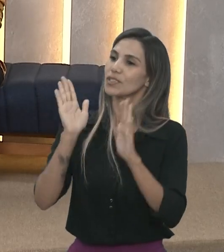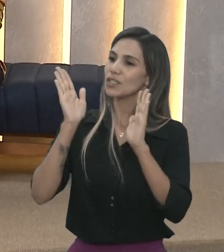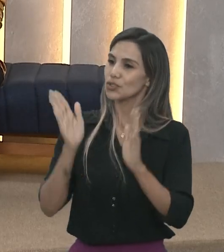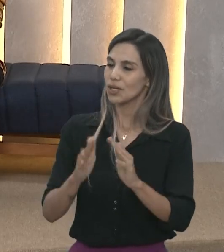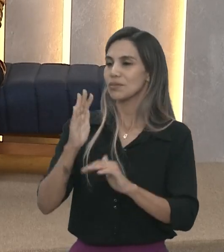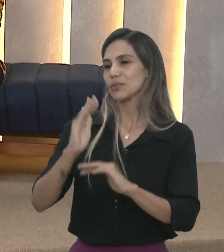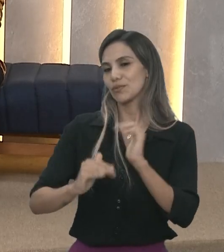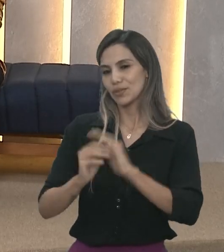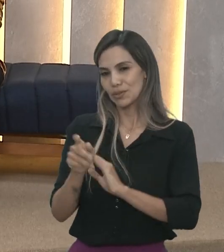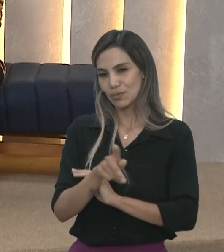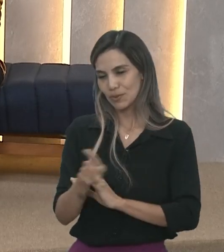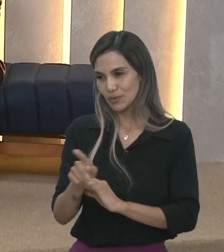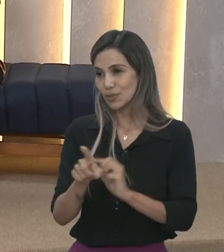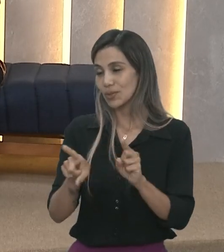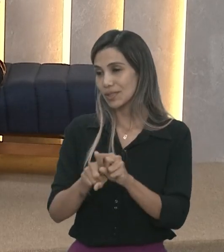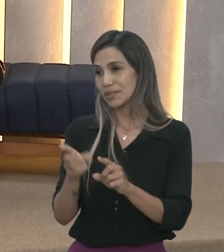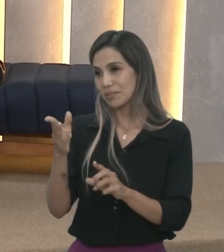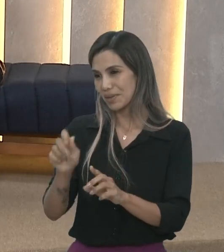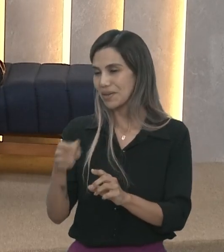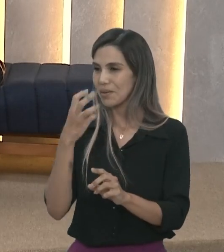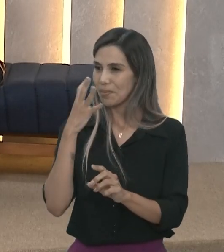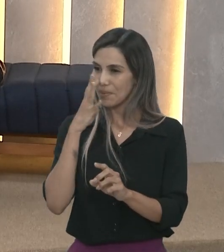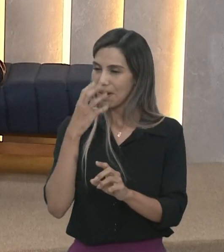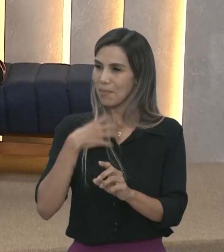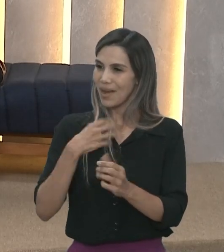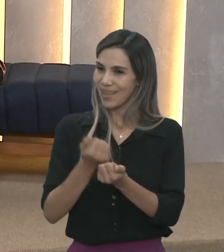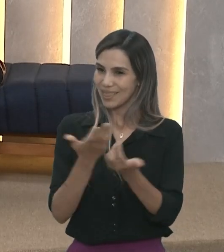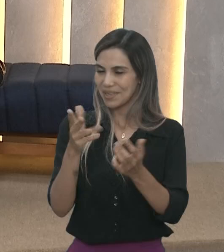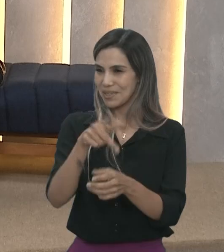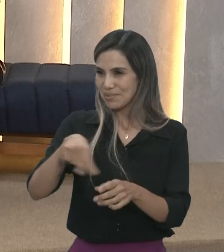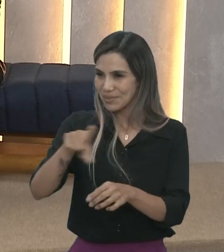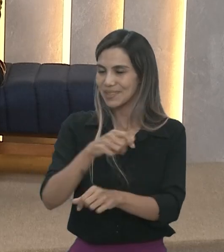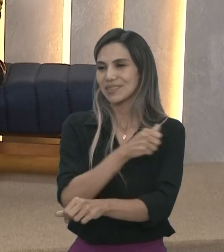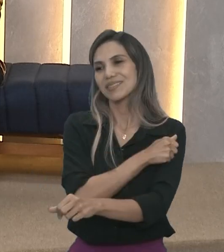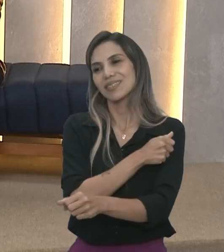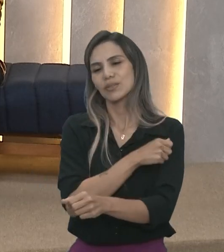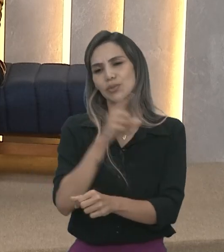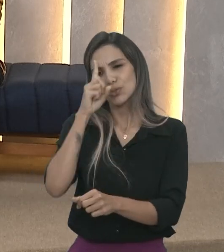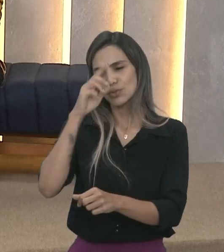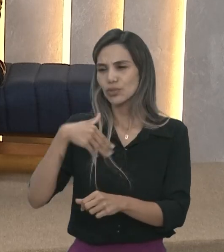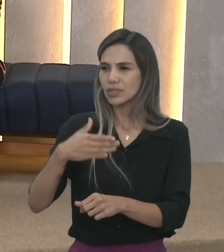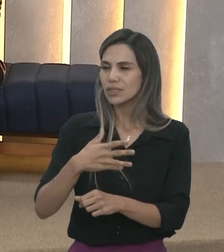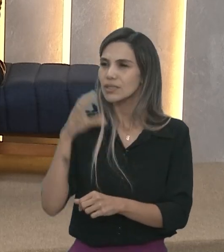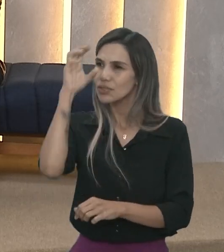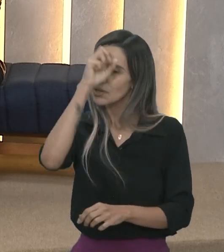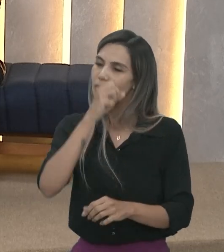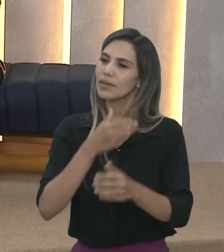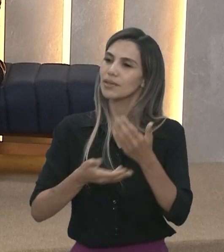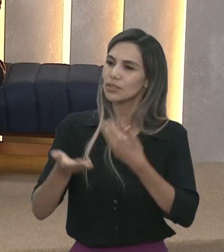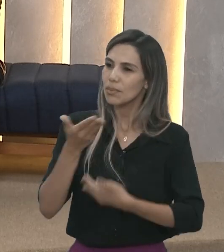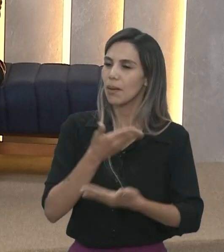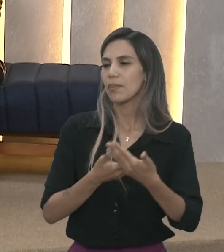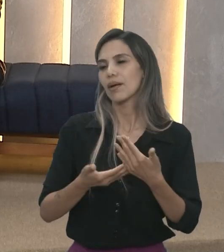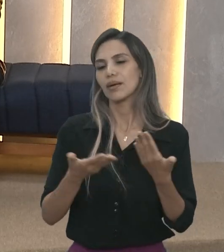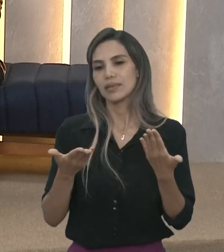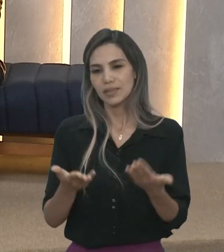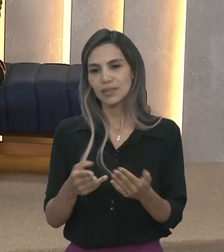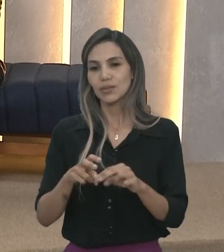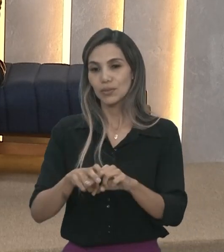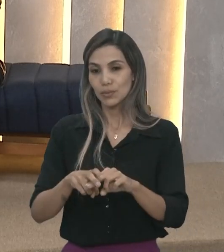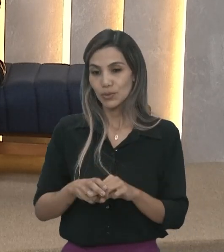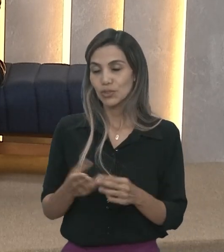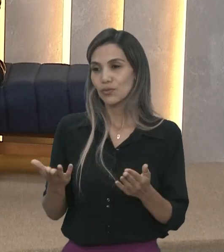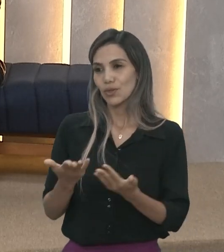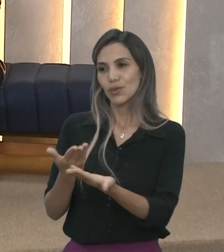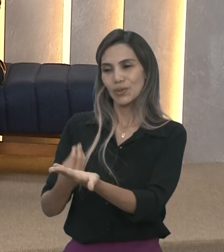função também de inspirar. Claro que é uma troca, né? Todos os dias a gente aprende, a gente doa um pouco do conhecimento que a gente tem. E é por isso que a gente